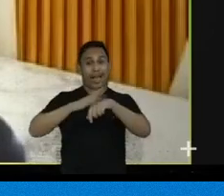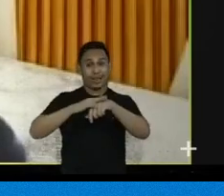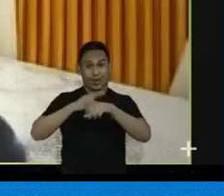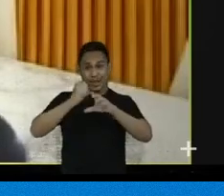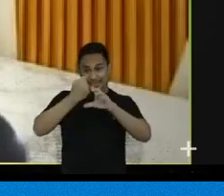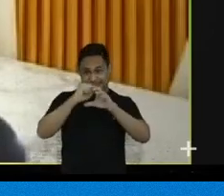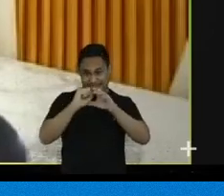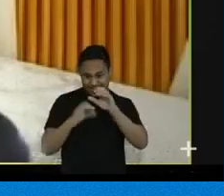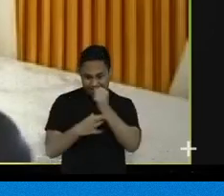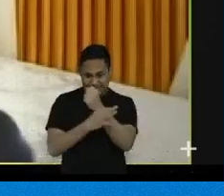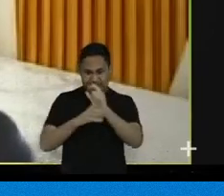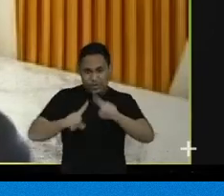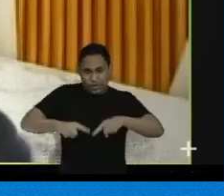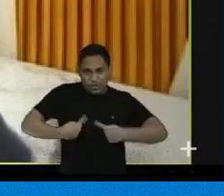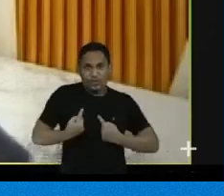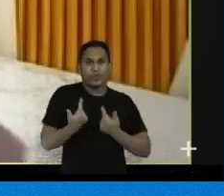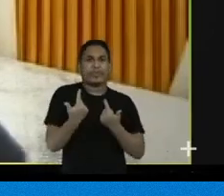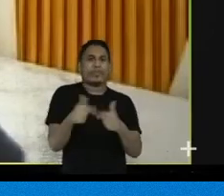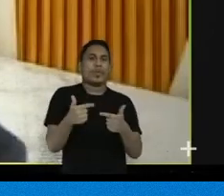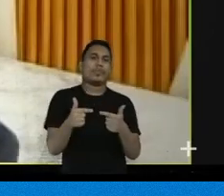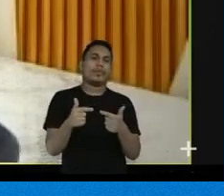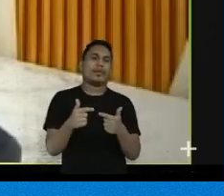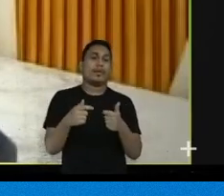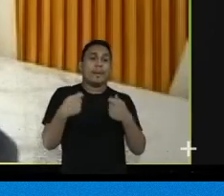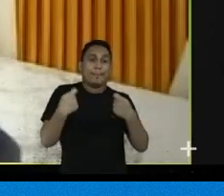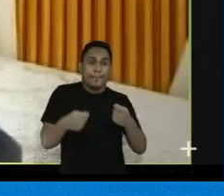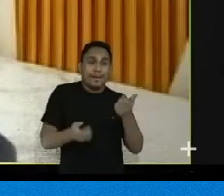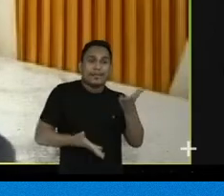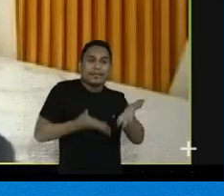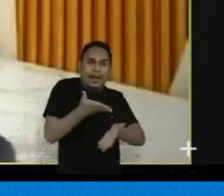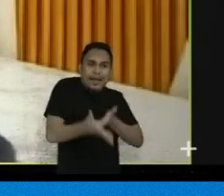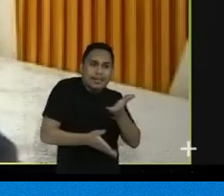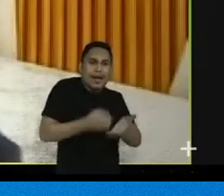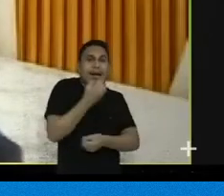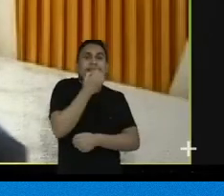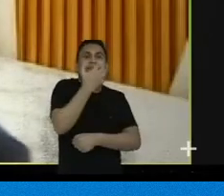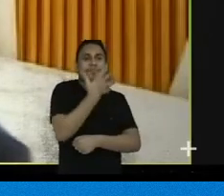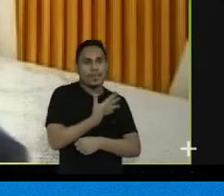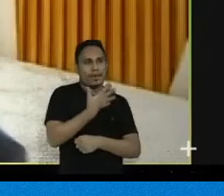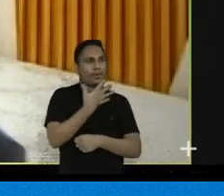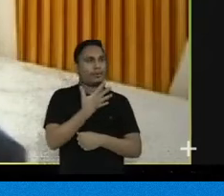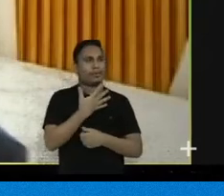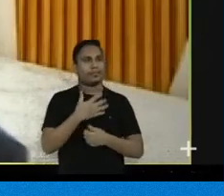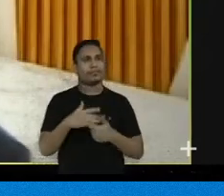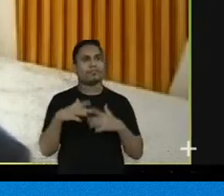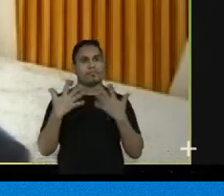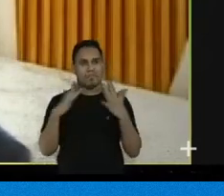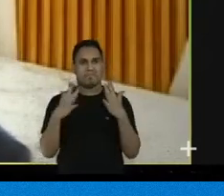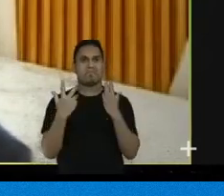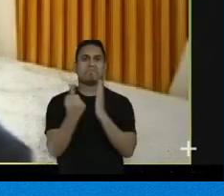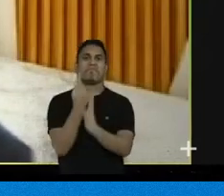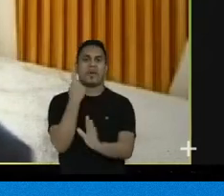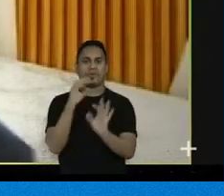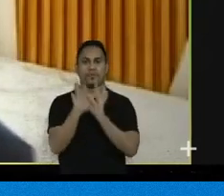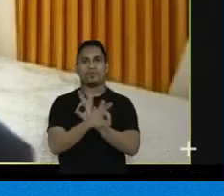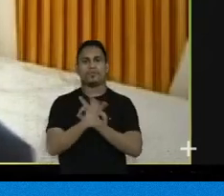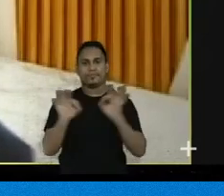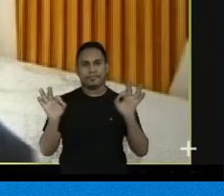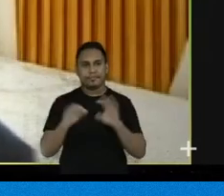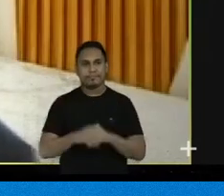foi, se ela não for pensada, não vai ser tratada adequadamente. Parabéns pela pergunta, viu?